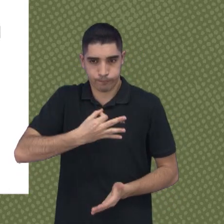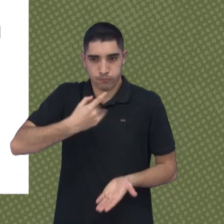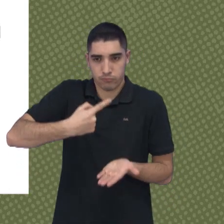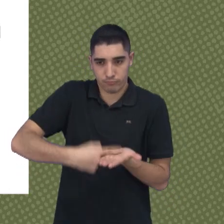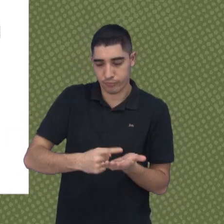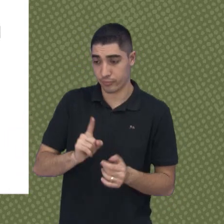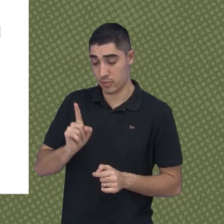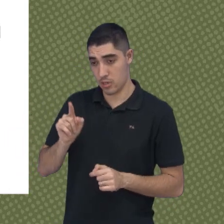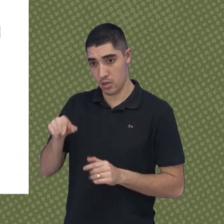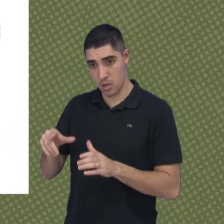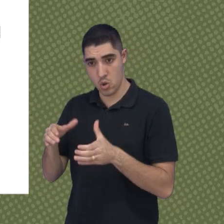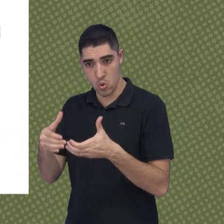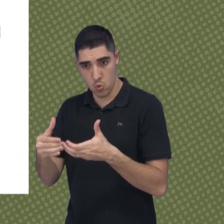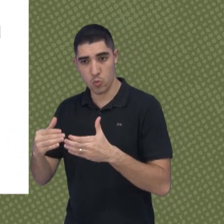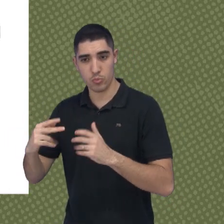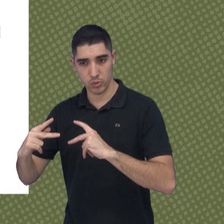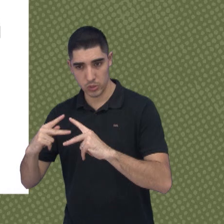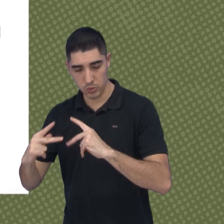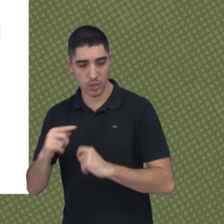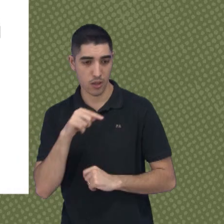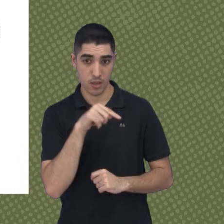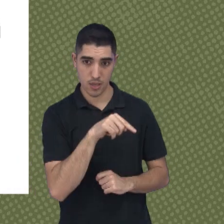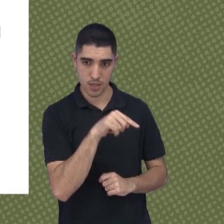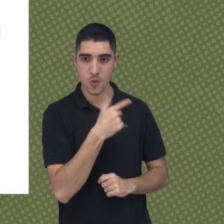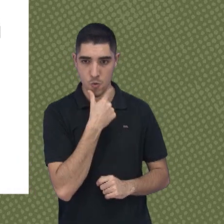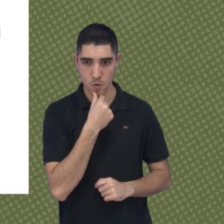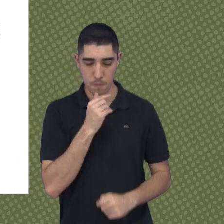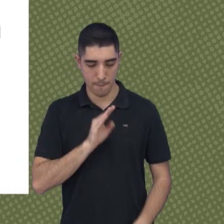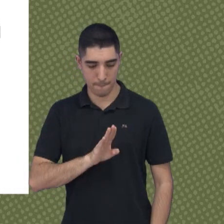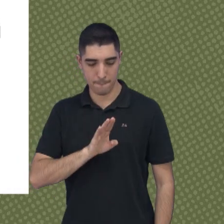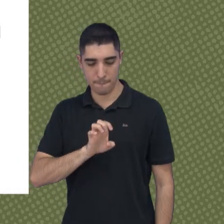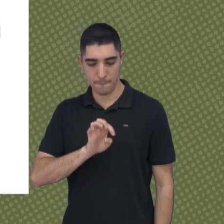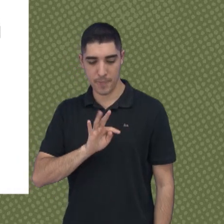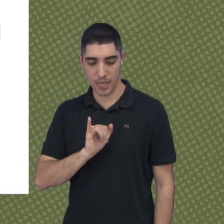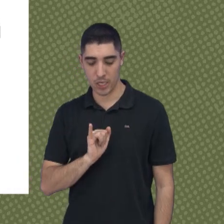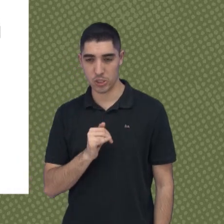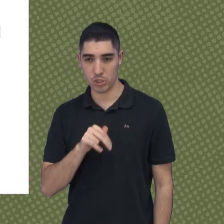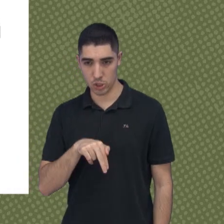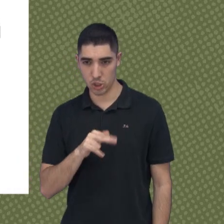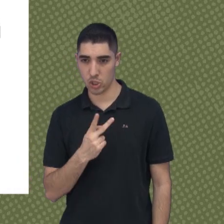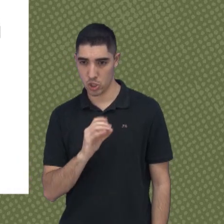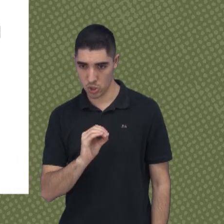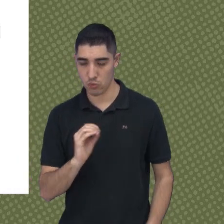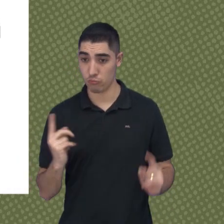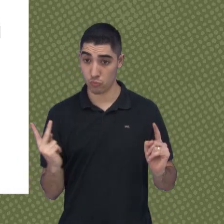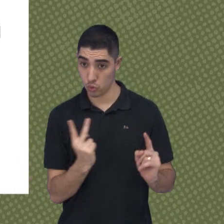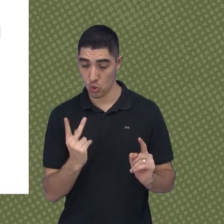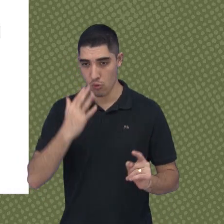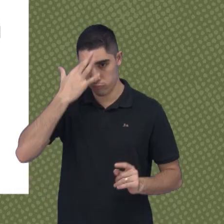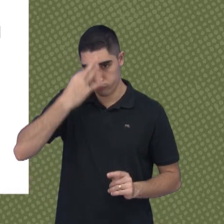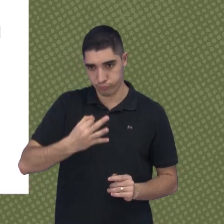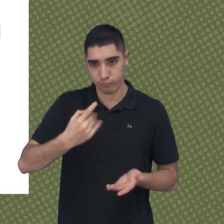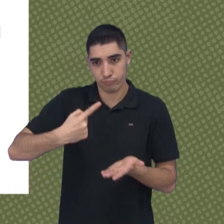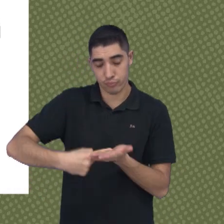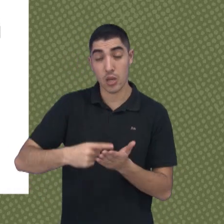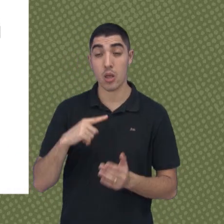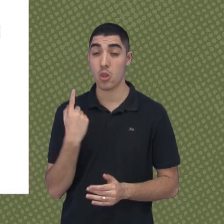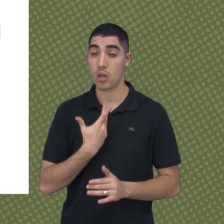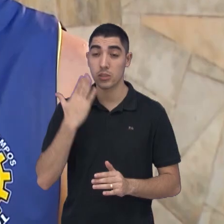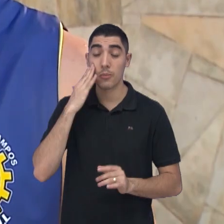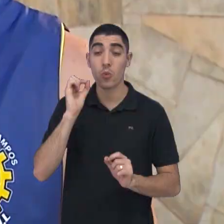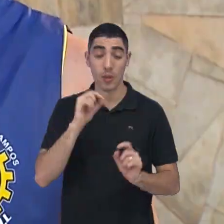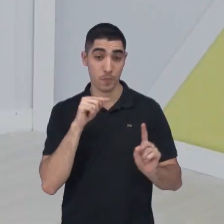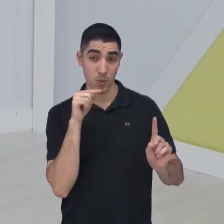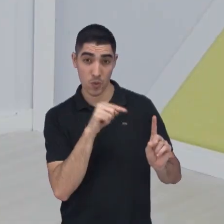o clube quanto a equipe, quanto o ala Betinho, né? O que a gente sabe é que o Betinho e Regis Marrelli não se deram